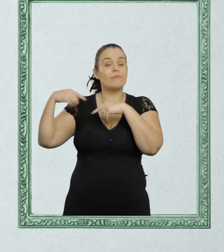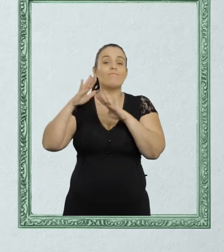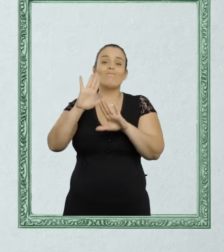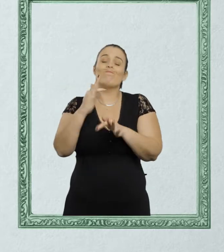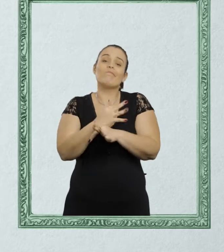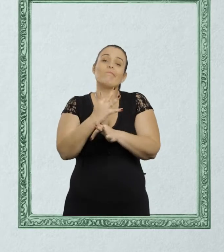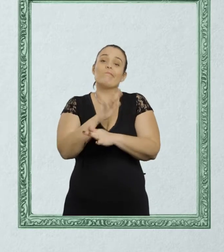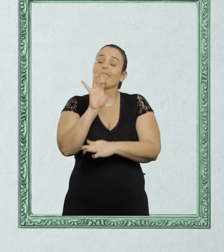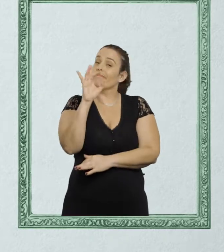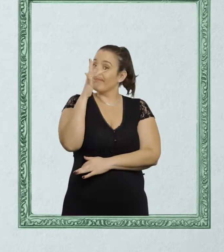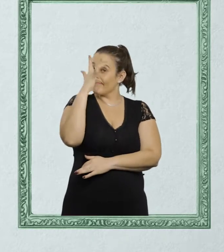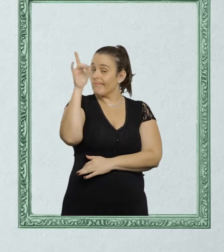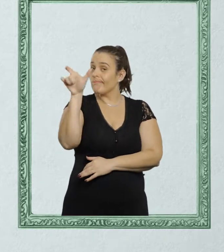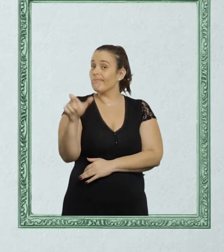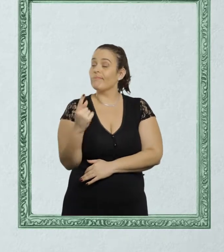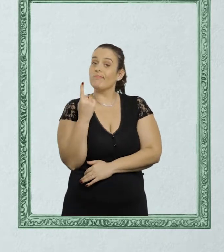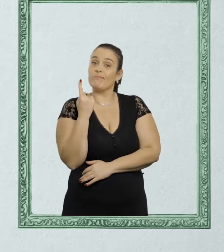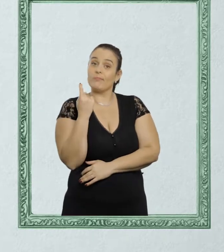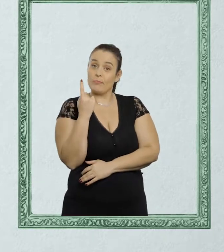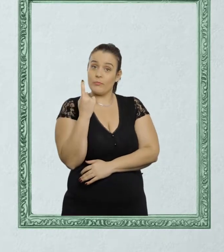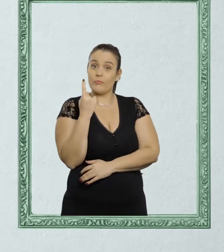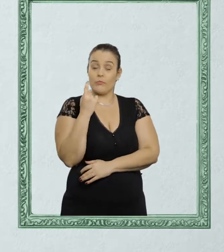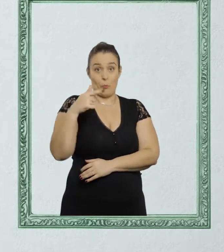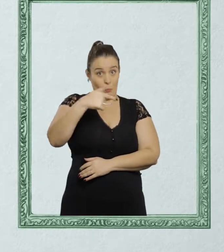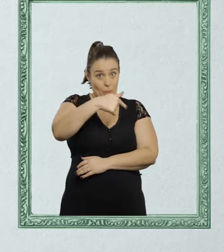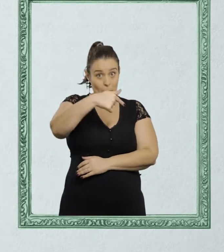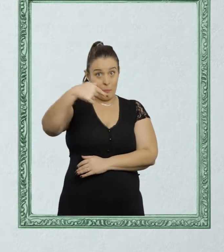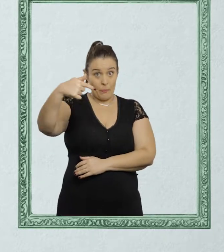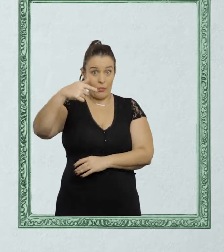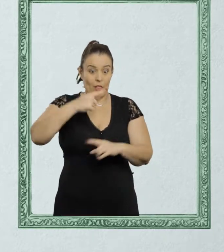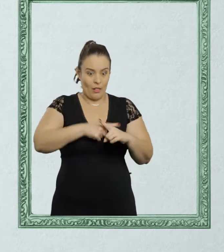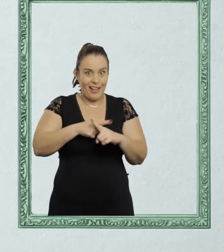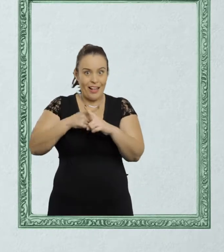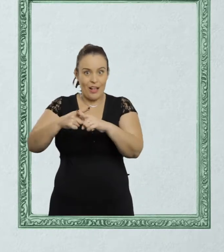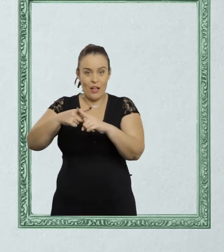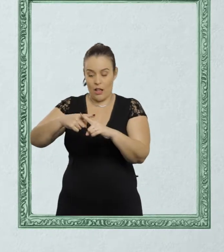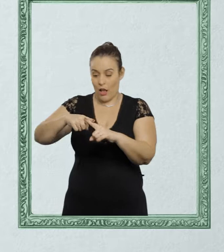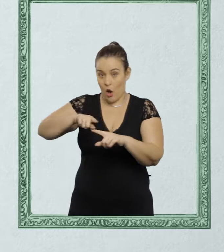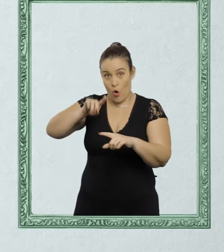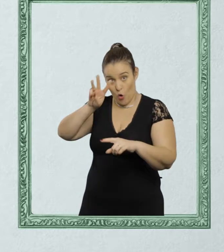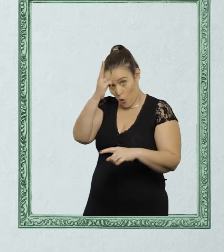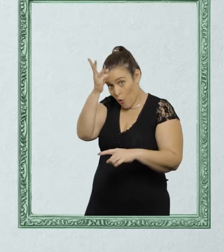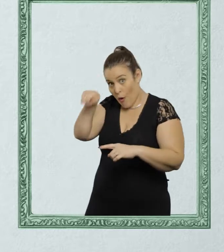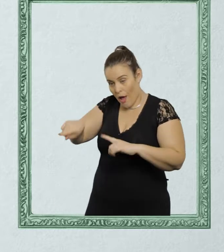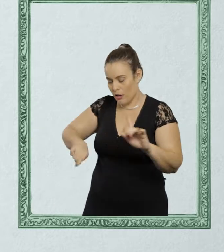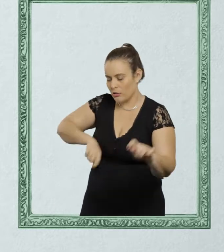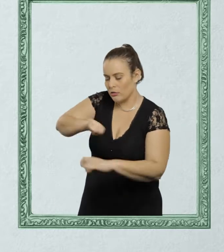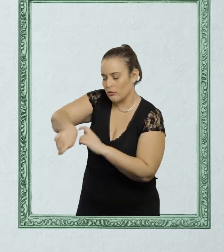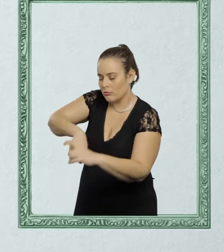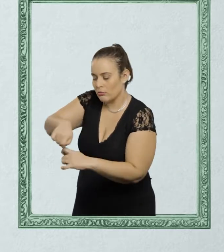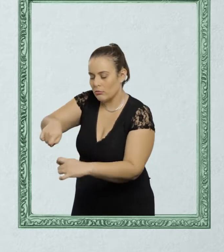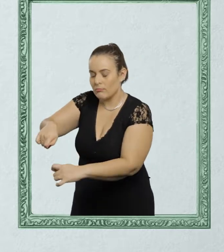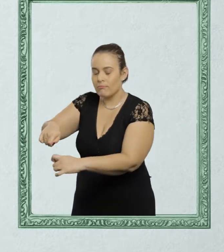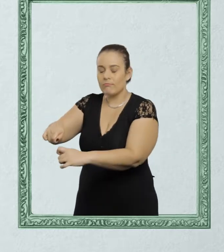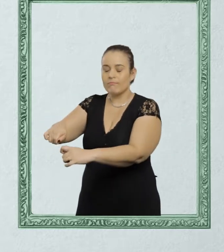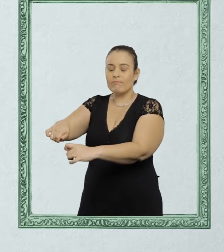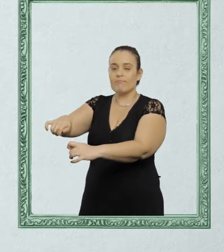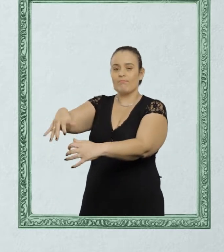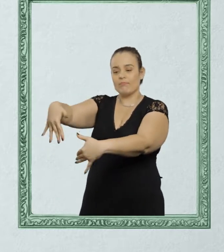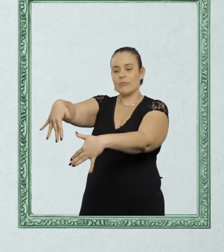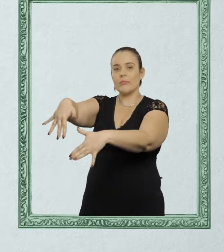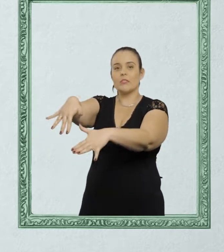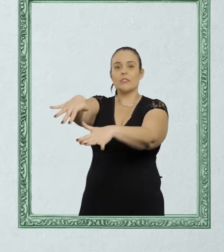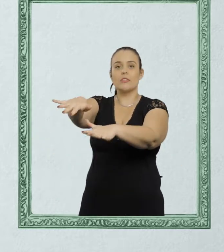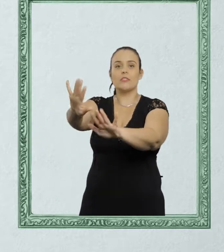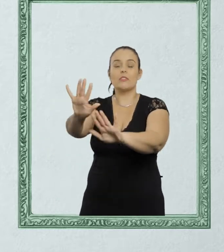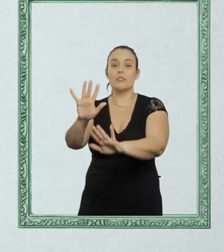pessoa. Peter amarrou a rabiola da pipa em Wendy. Ele queria que ela se salvasse. Peter ficou sozinho na